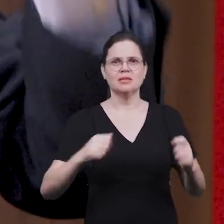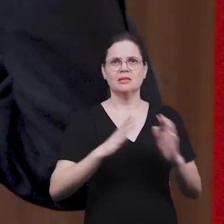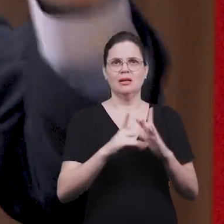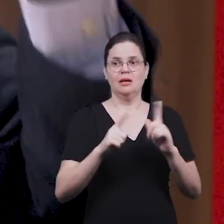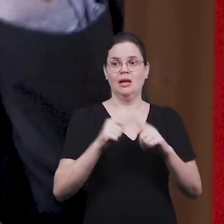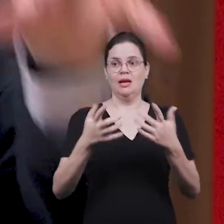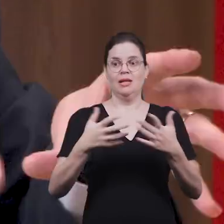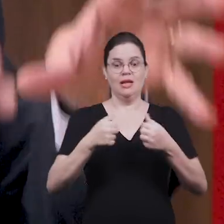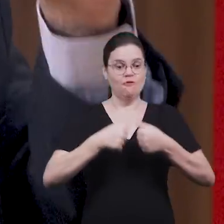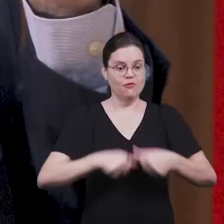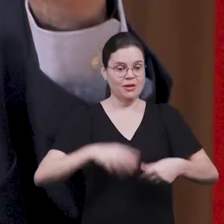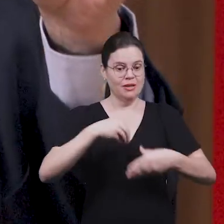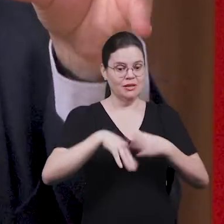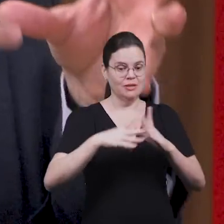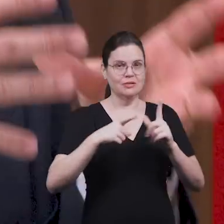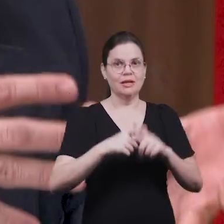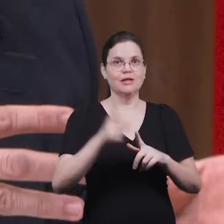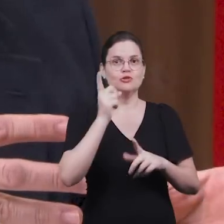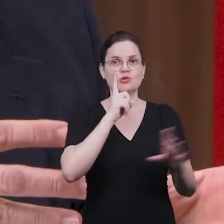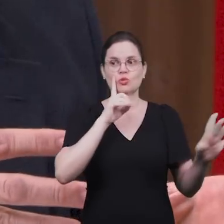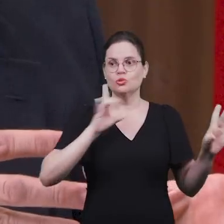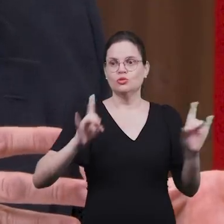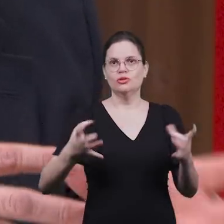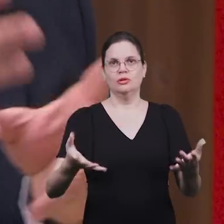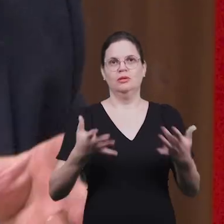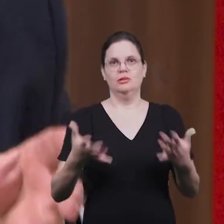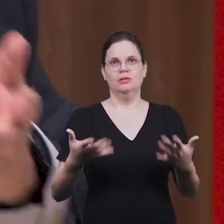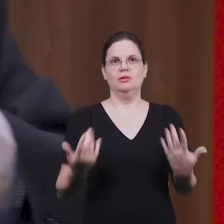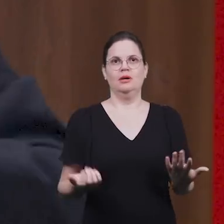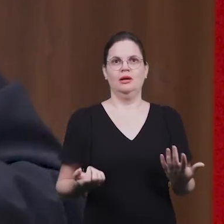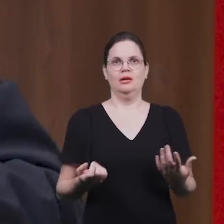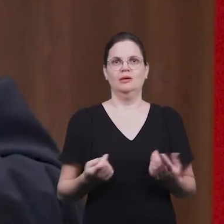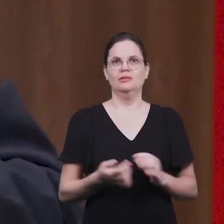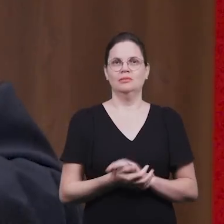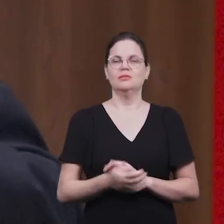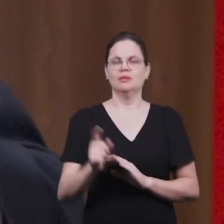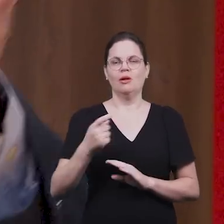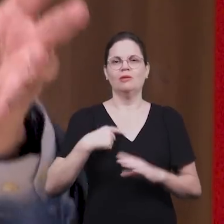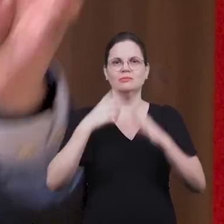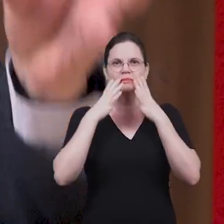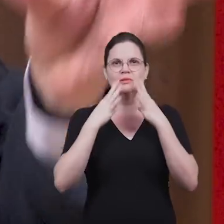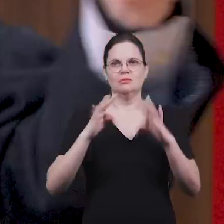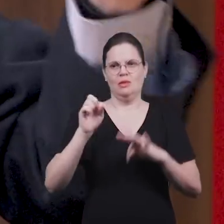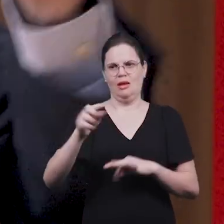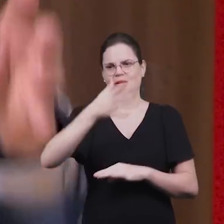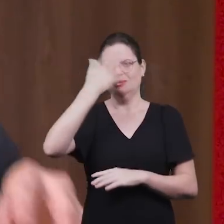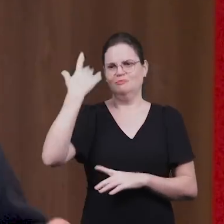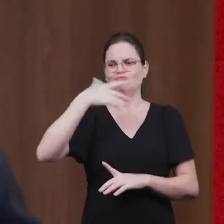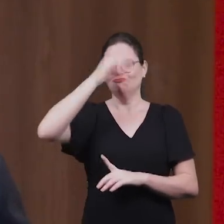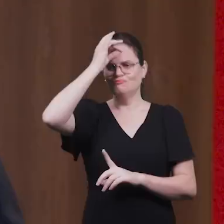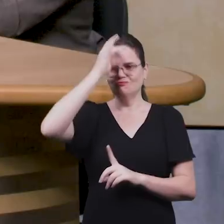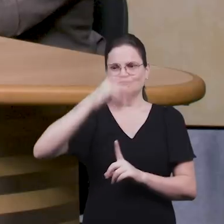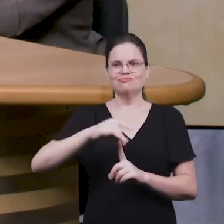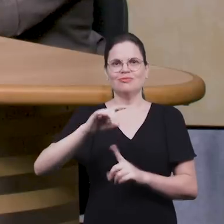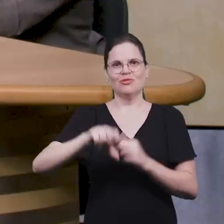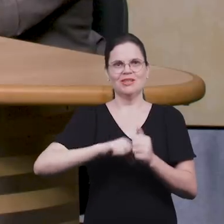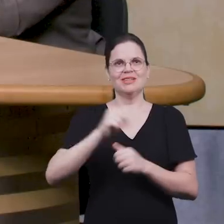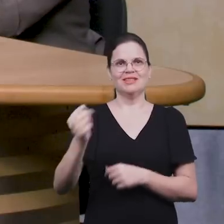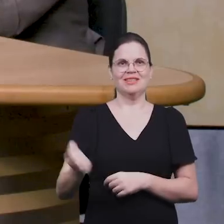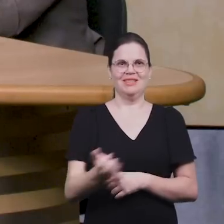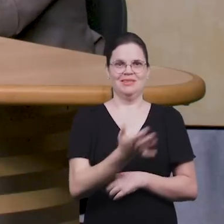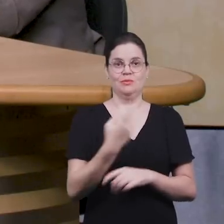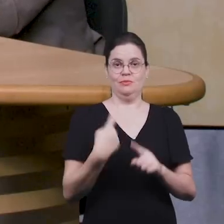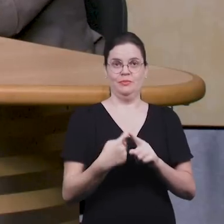quer ficar na igreja o tempo inteiro. Então, essa é uma evidência. Esse camarada foi transformado. É porque esse